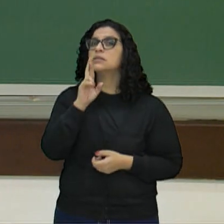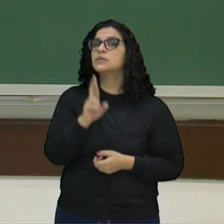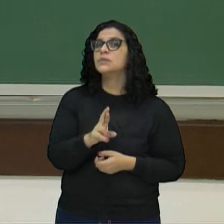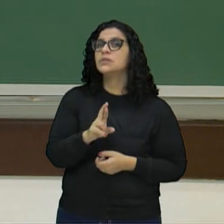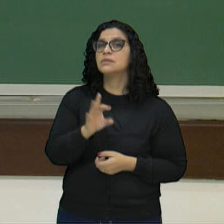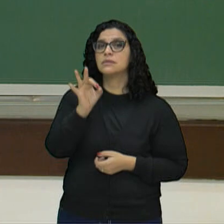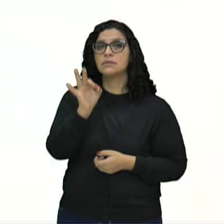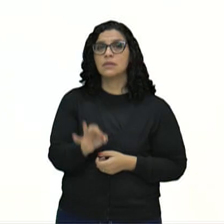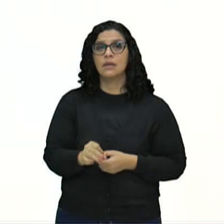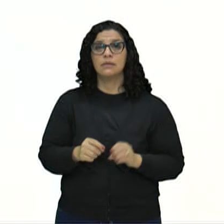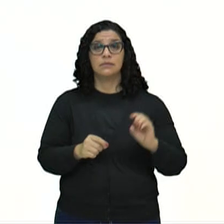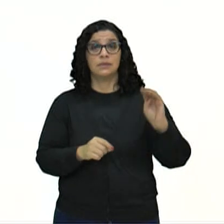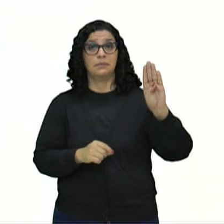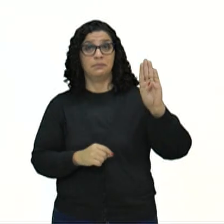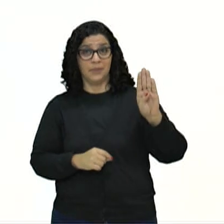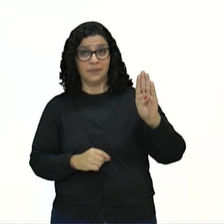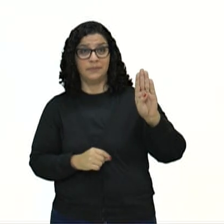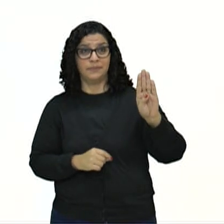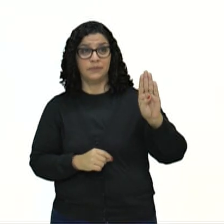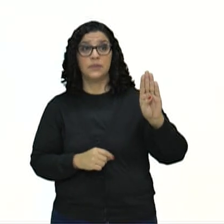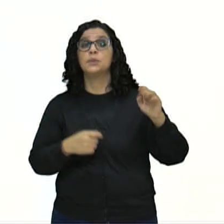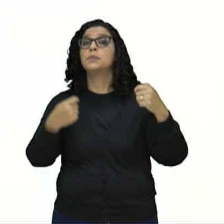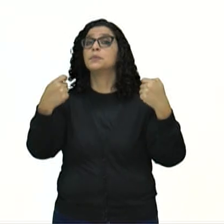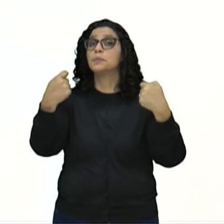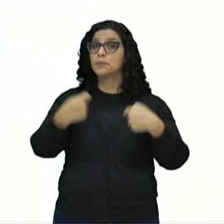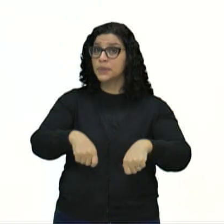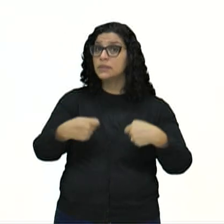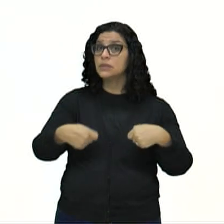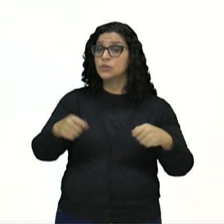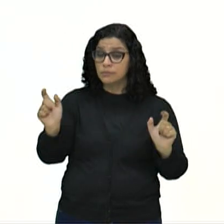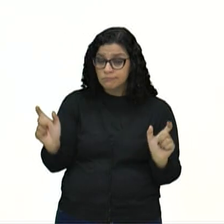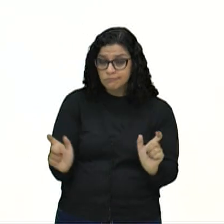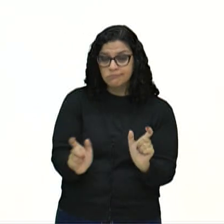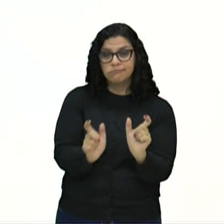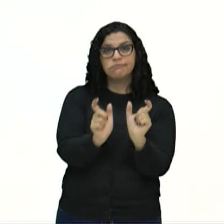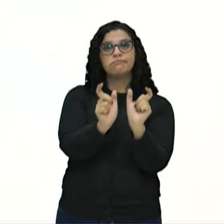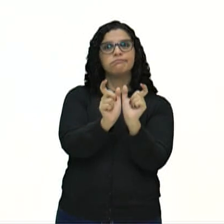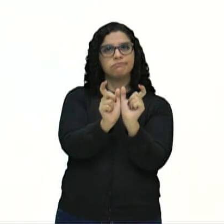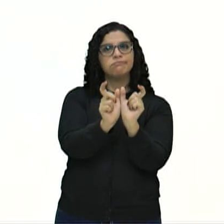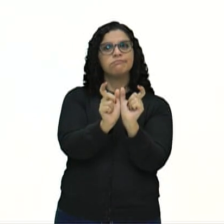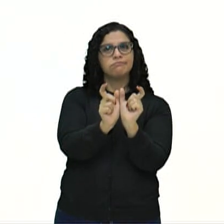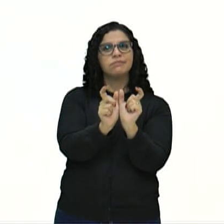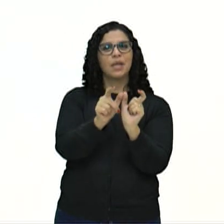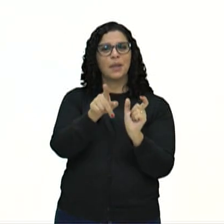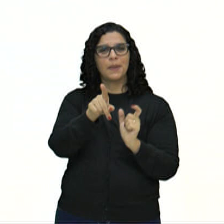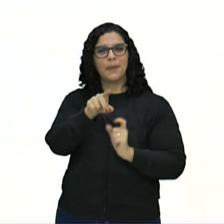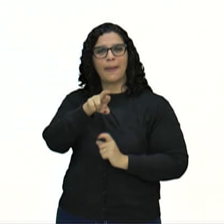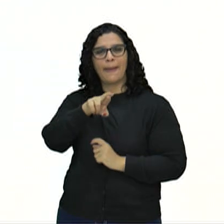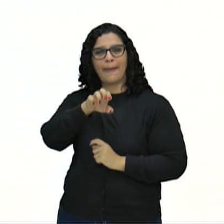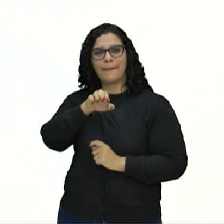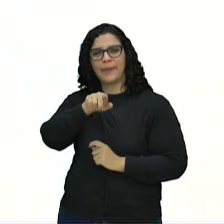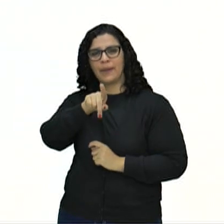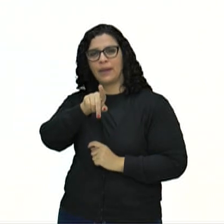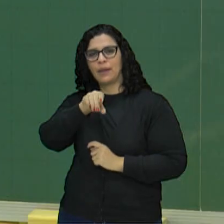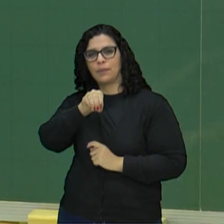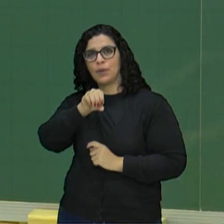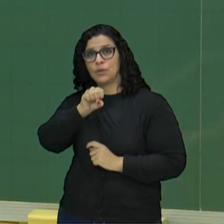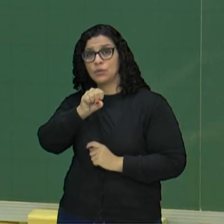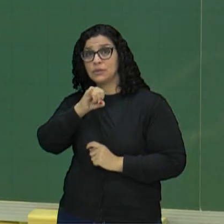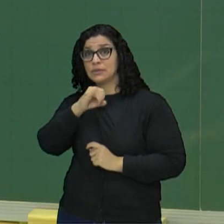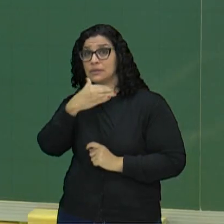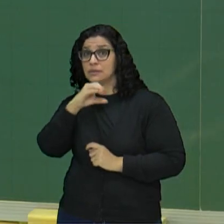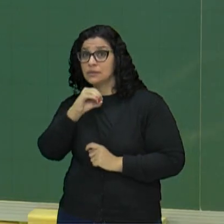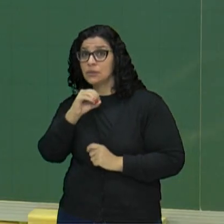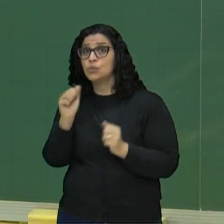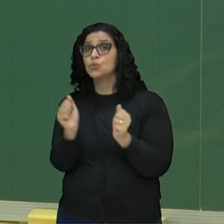Resposta correta, letra B. Foi necessário acrescentar uma preposição ao pronome, como vocês